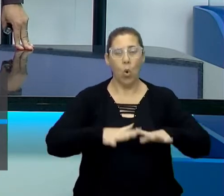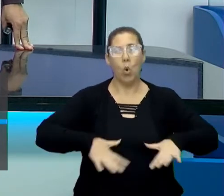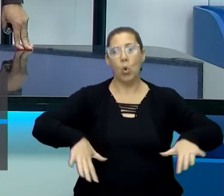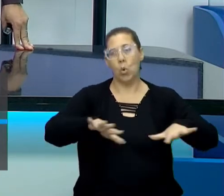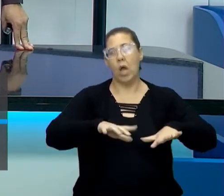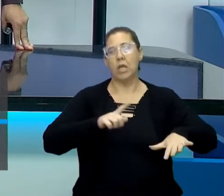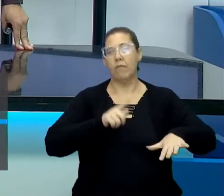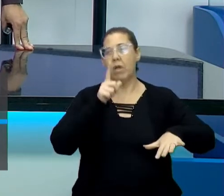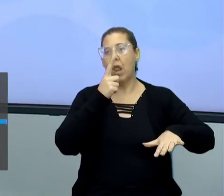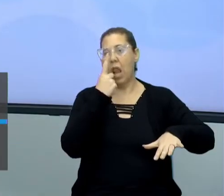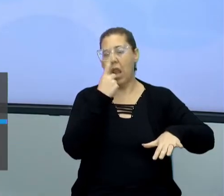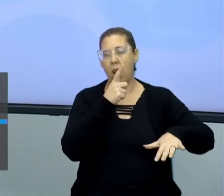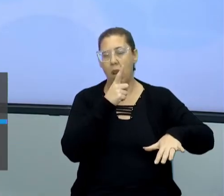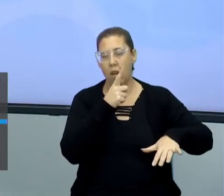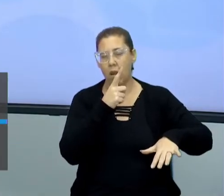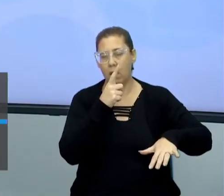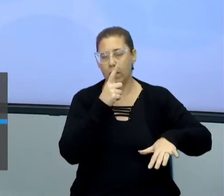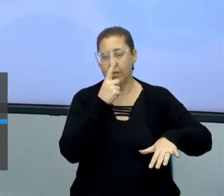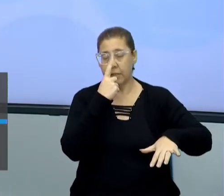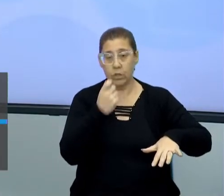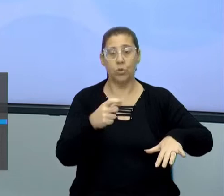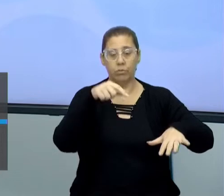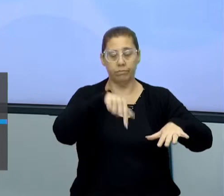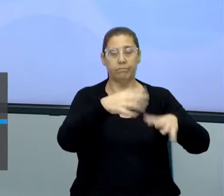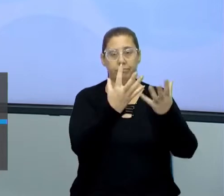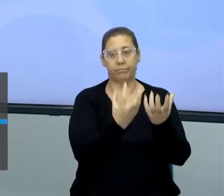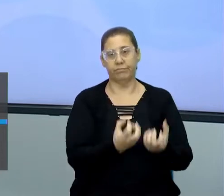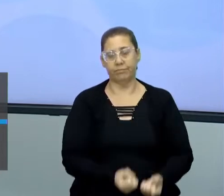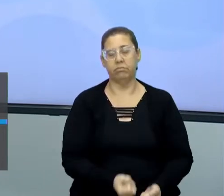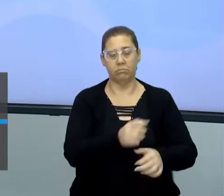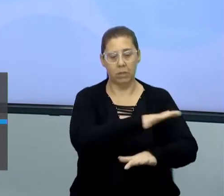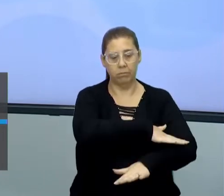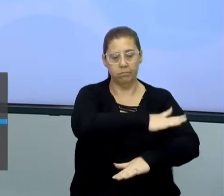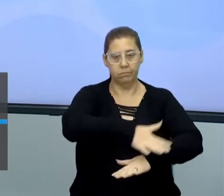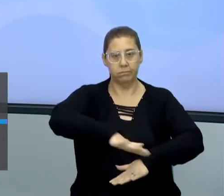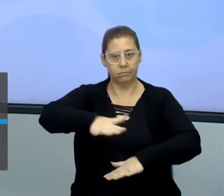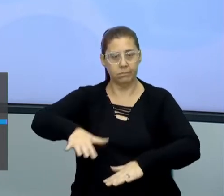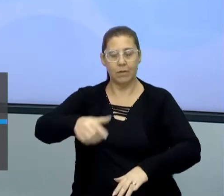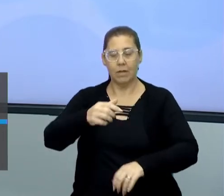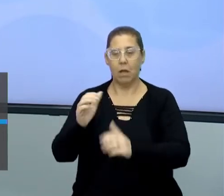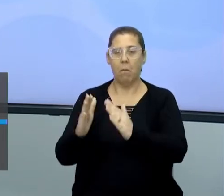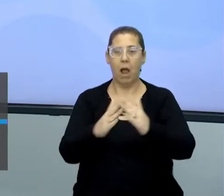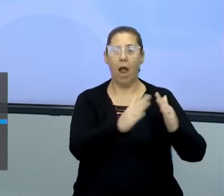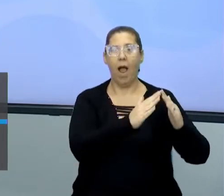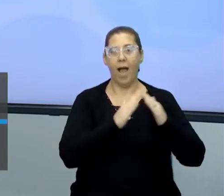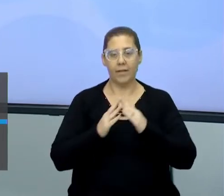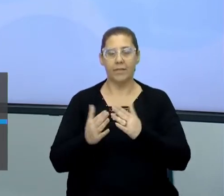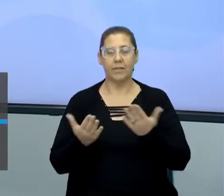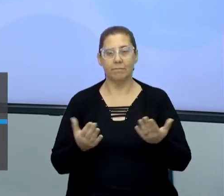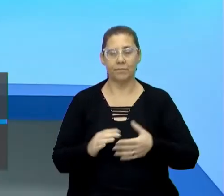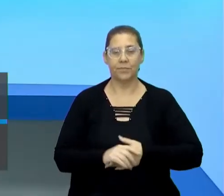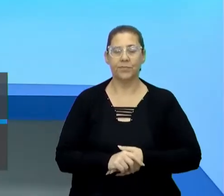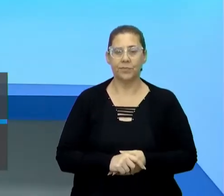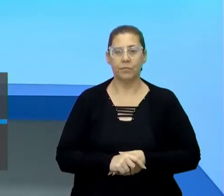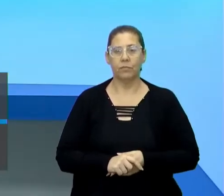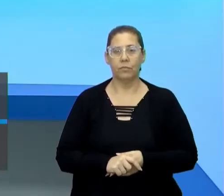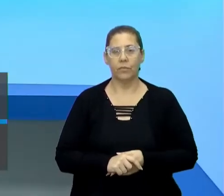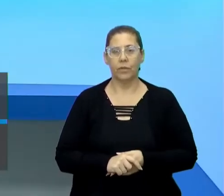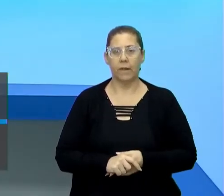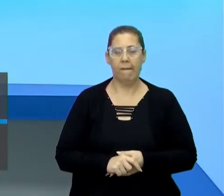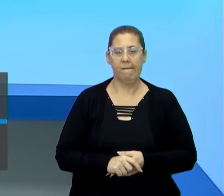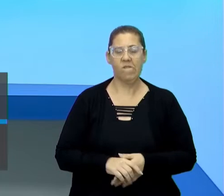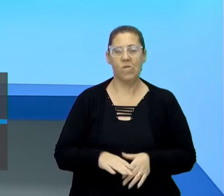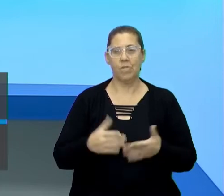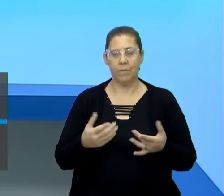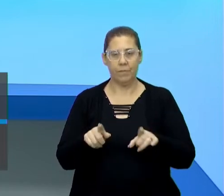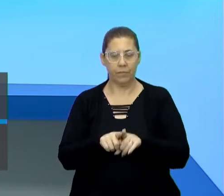né, sofrendo por desmoronamento, sem populações ligadas a determinadas etnias. Sim, e eu